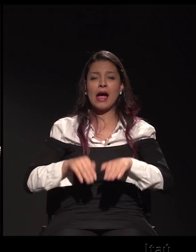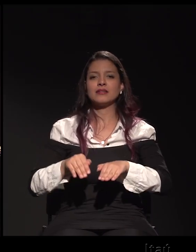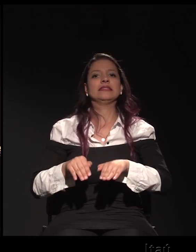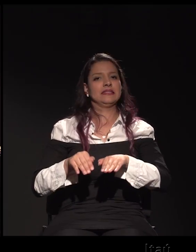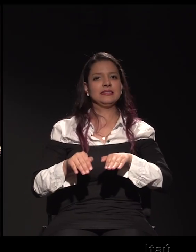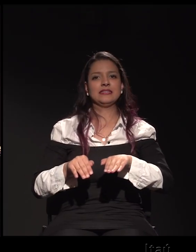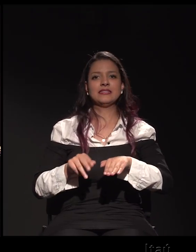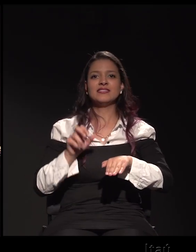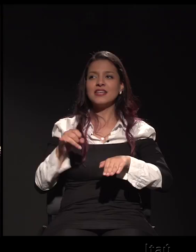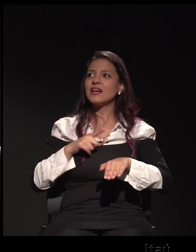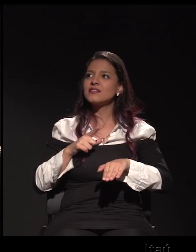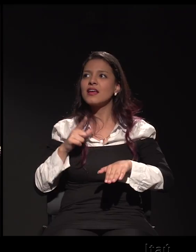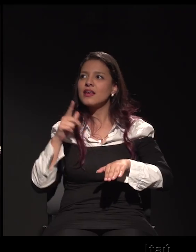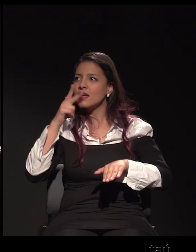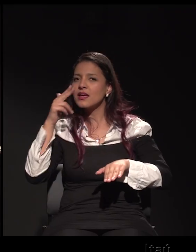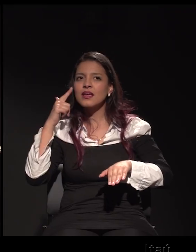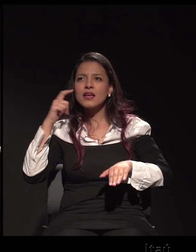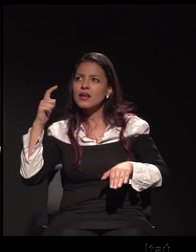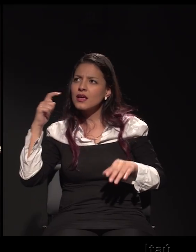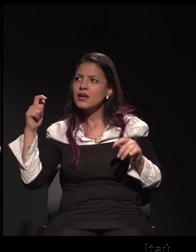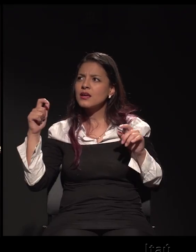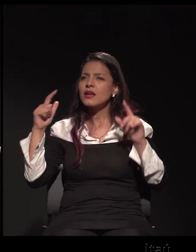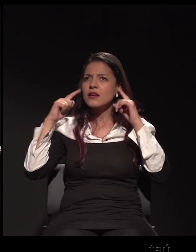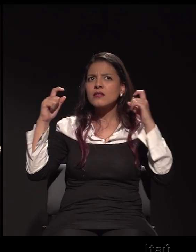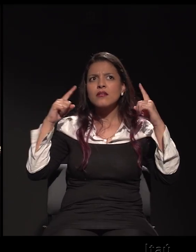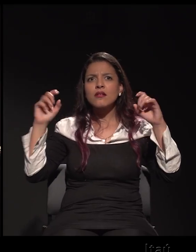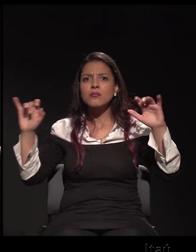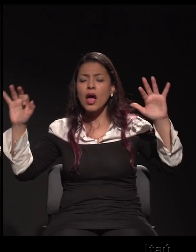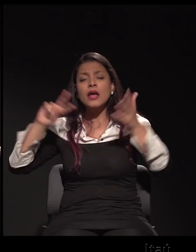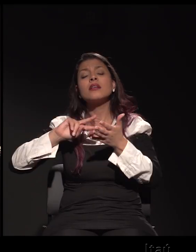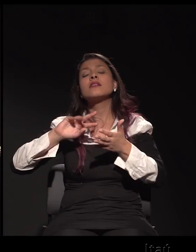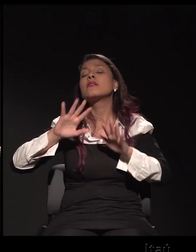Né? E essa paisagem sonora ela vai em relação ao meu andamento.